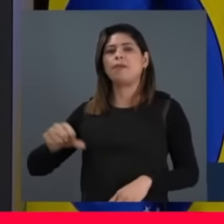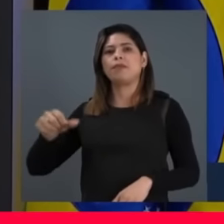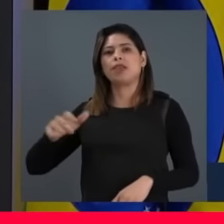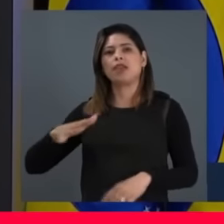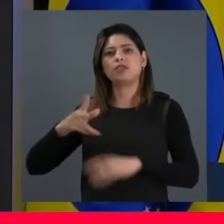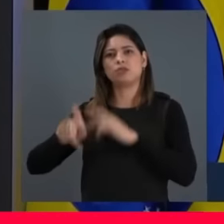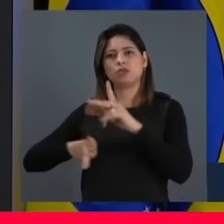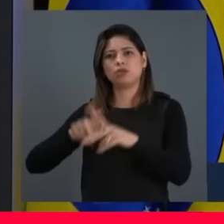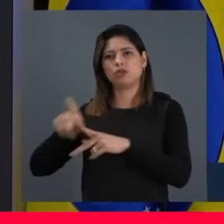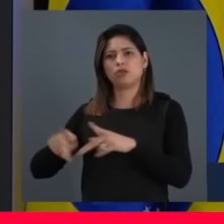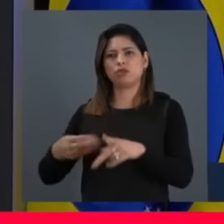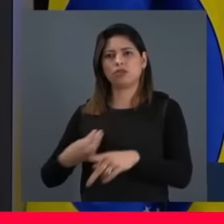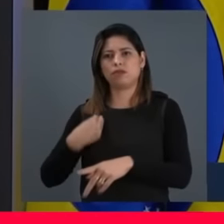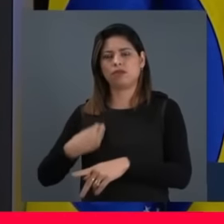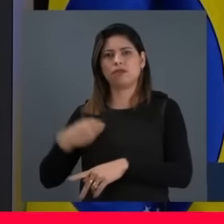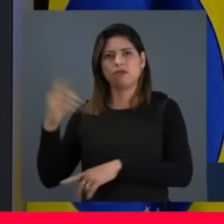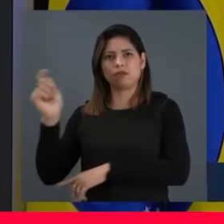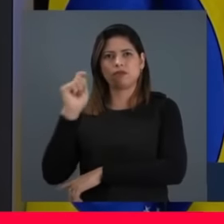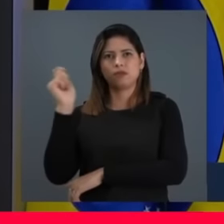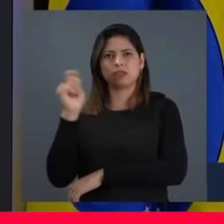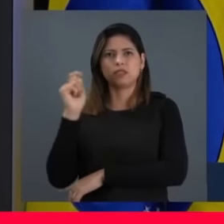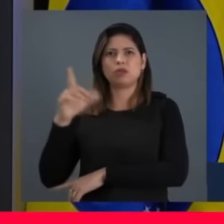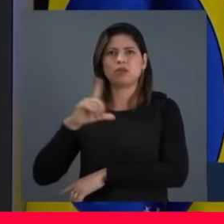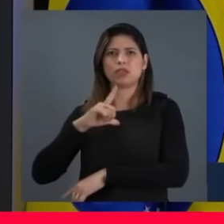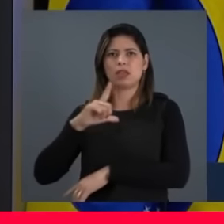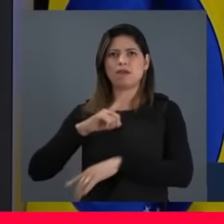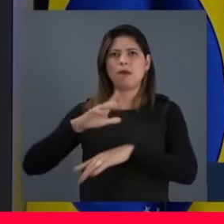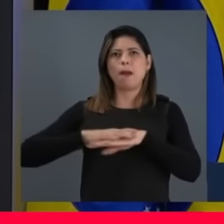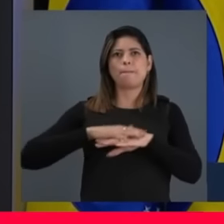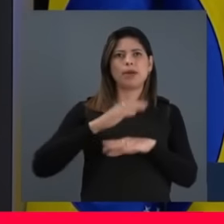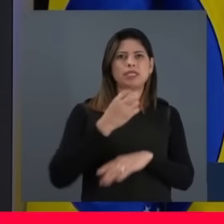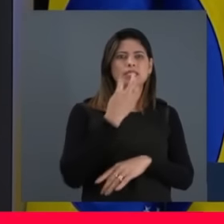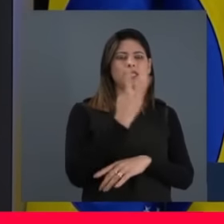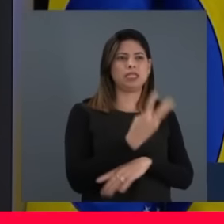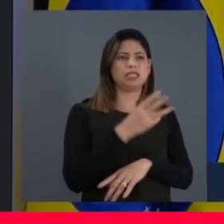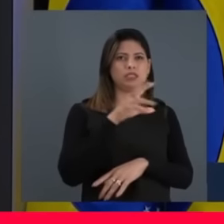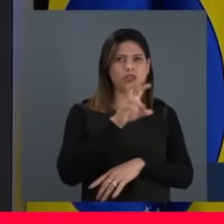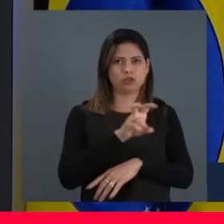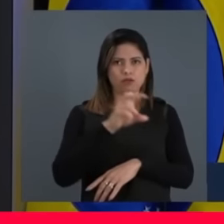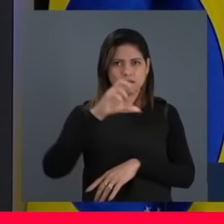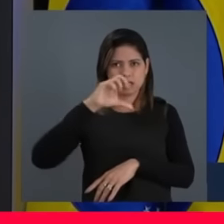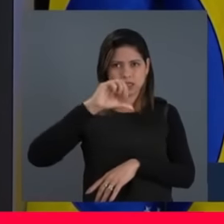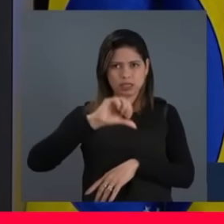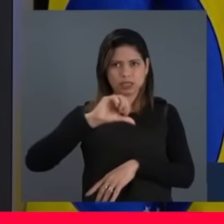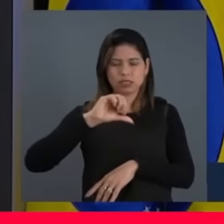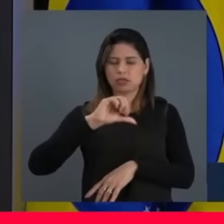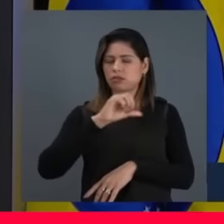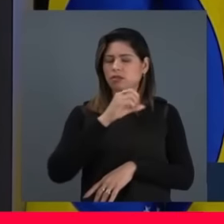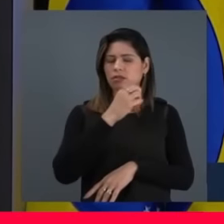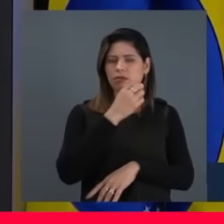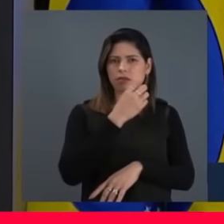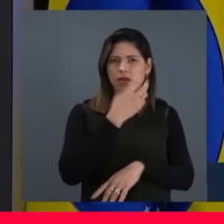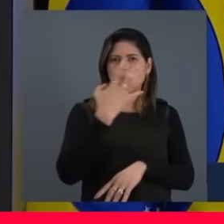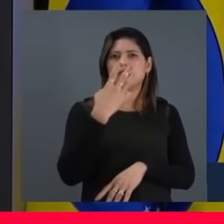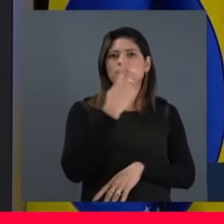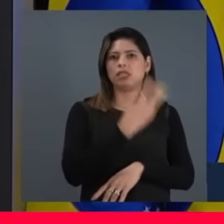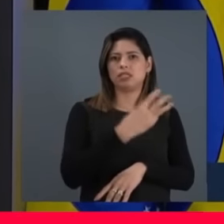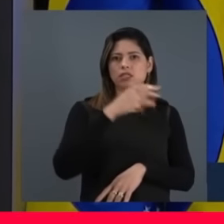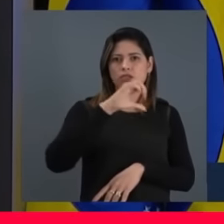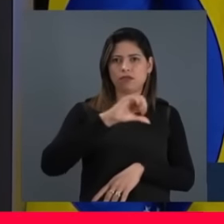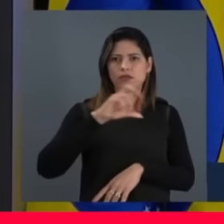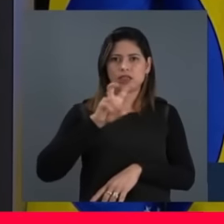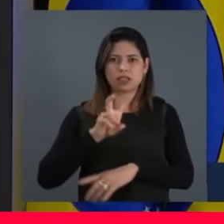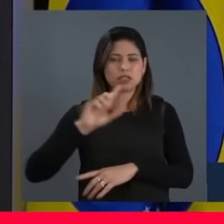deixaram mais de 395.000 cidadãos desalojados espalhados por